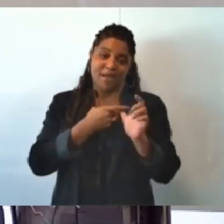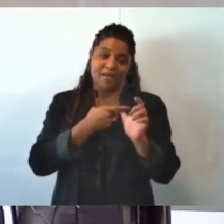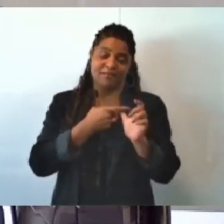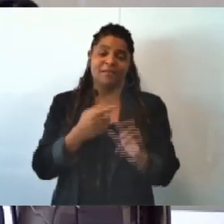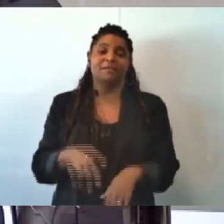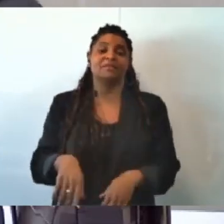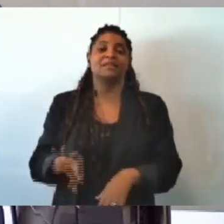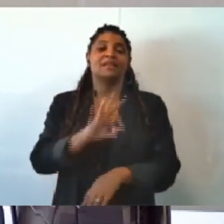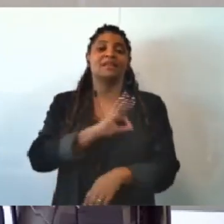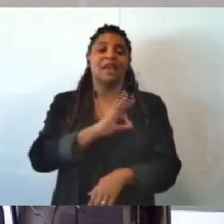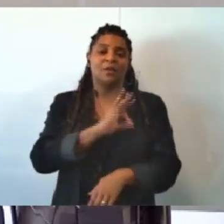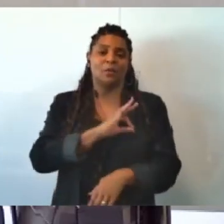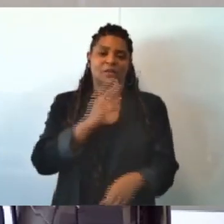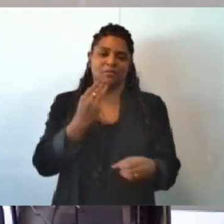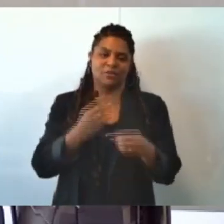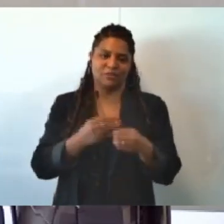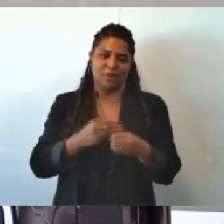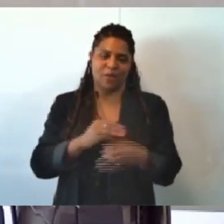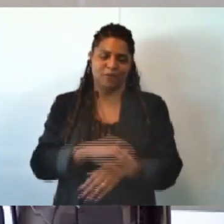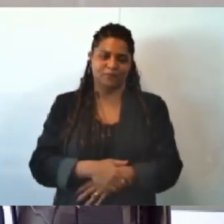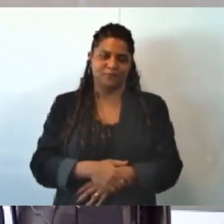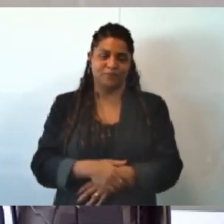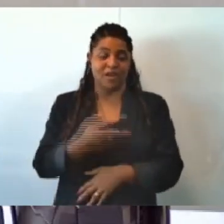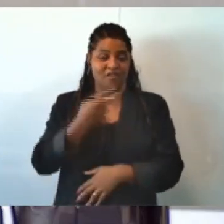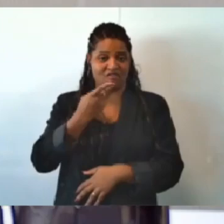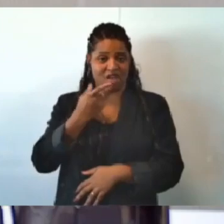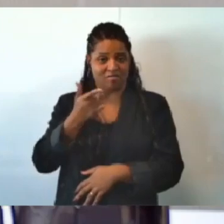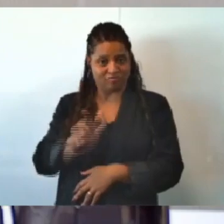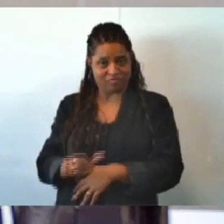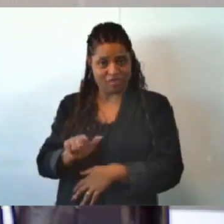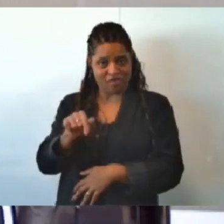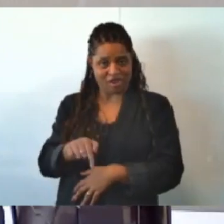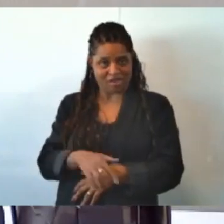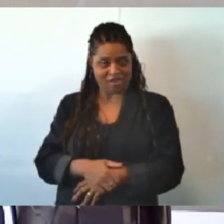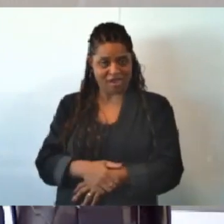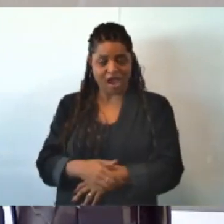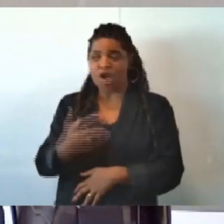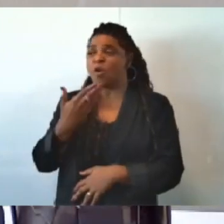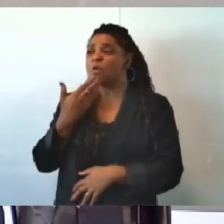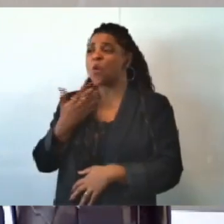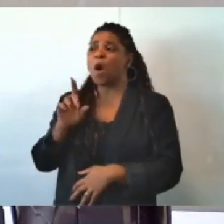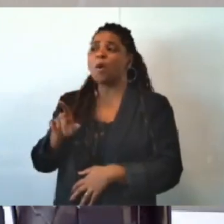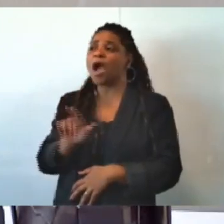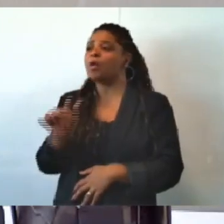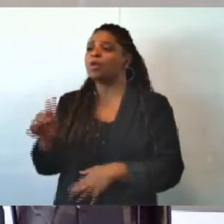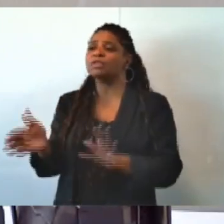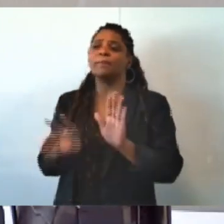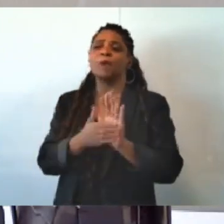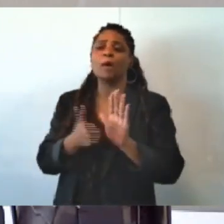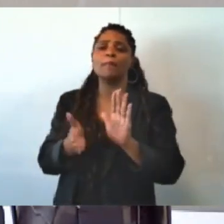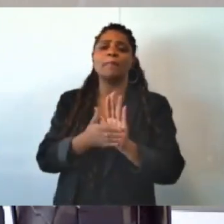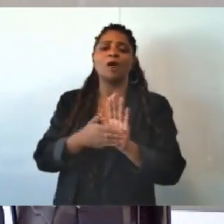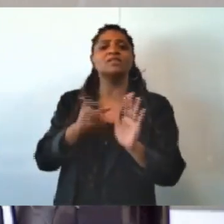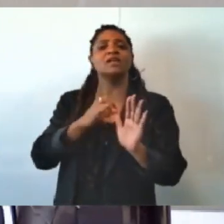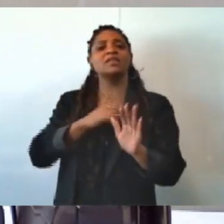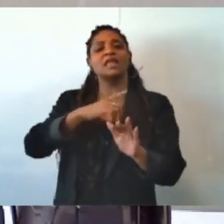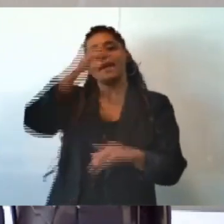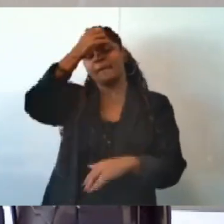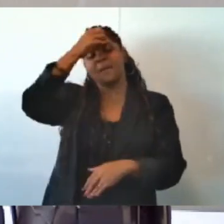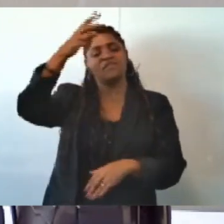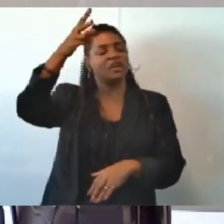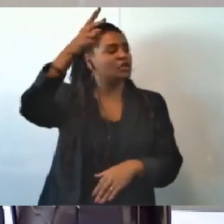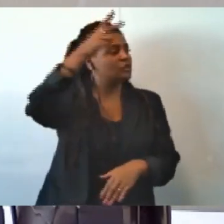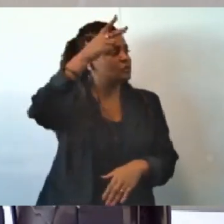Municipal. Volto a repetir, qual a contrapartida teria a PBH, haja vista que os temas